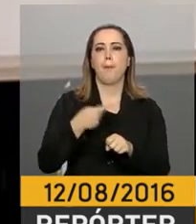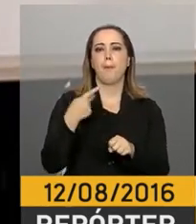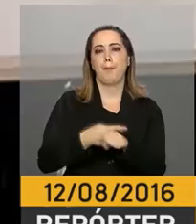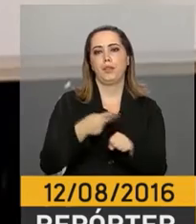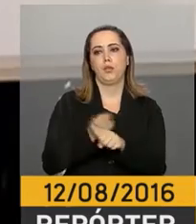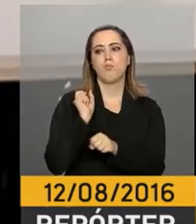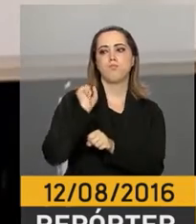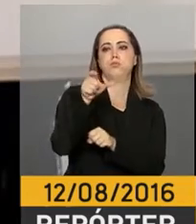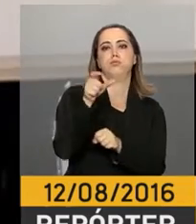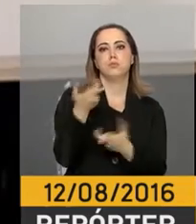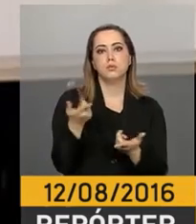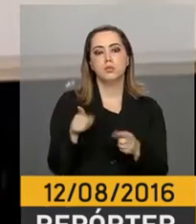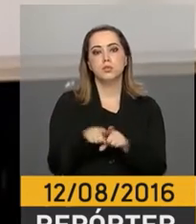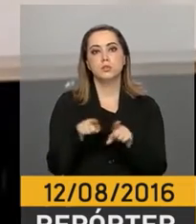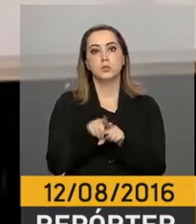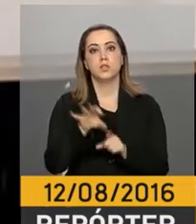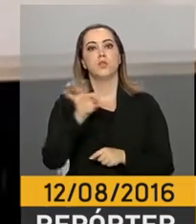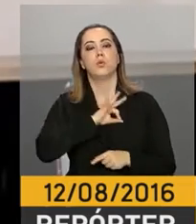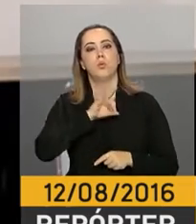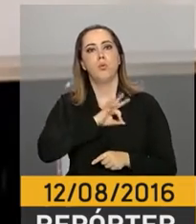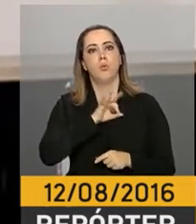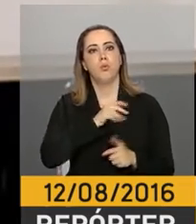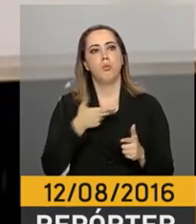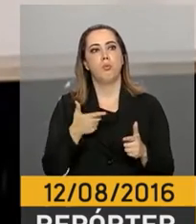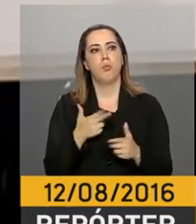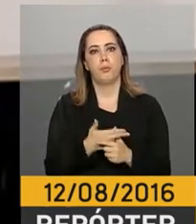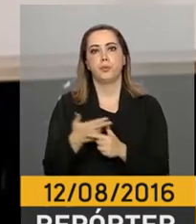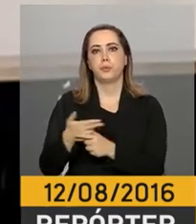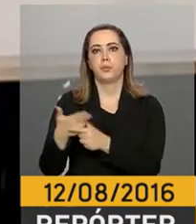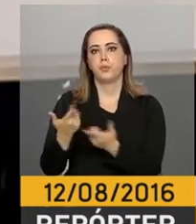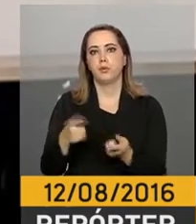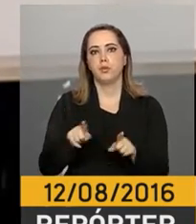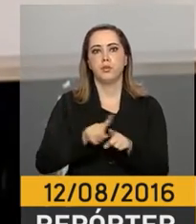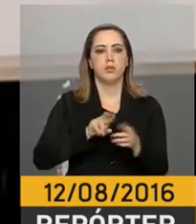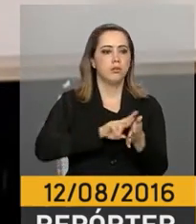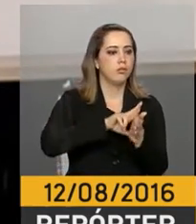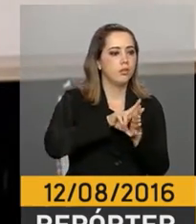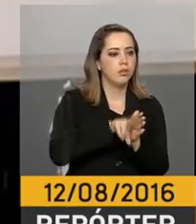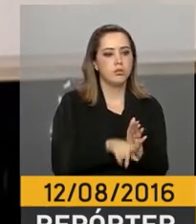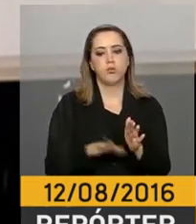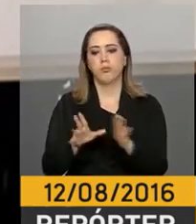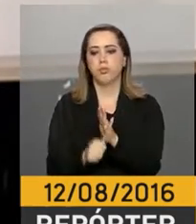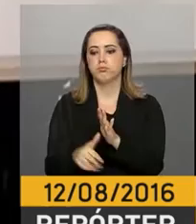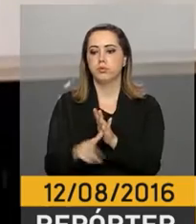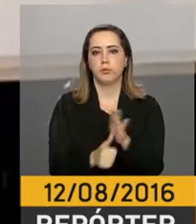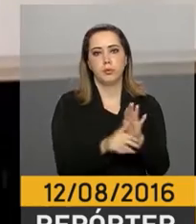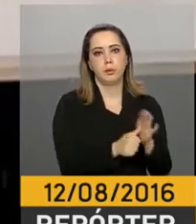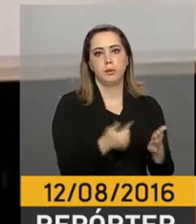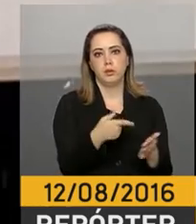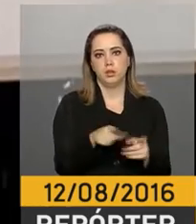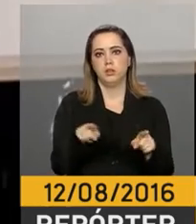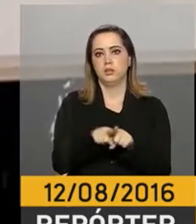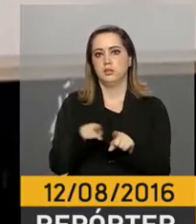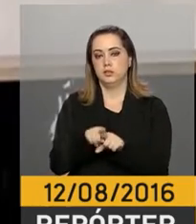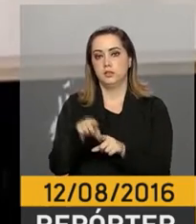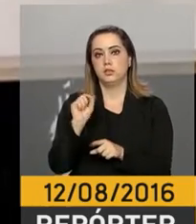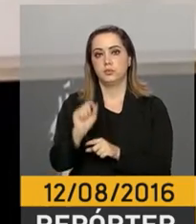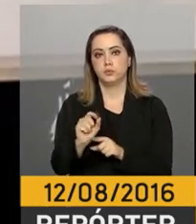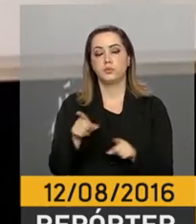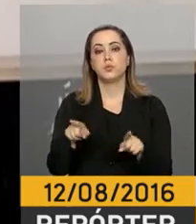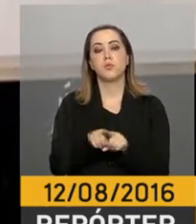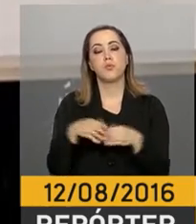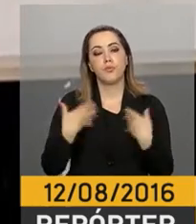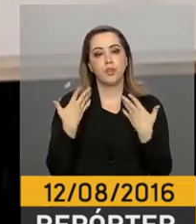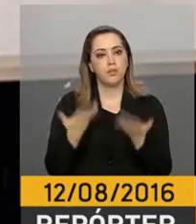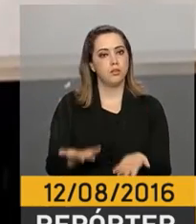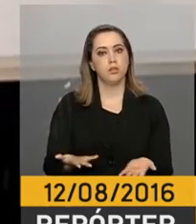Fluminense, também teve um policial baleado. Só para citar alguns casos, tem espanhol que foi assaltado, tem sueco que foi assaltado, tem um ministro de Portugal lá da educação que foi assaltado.